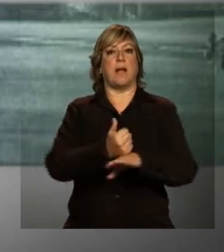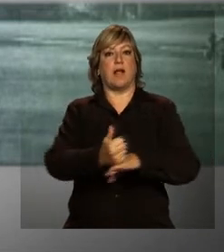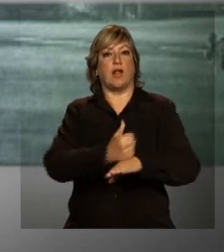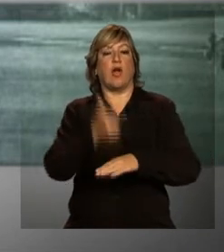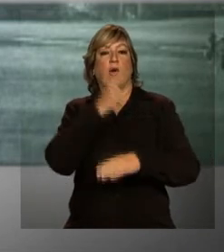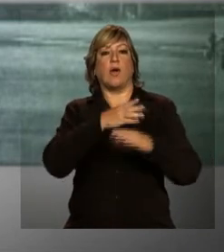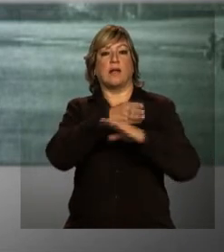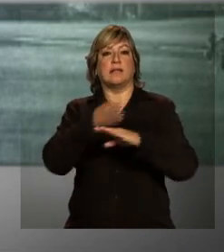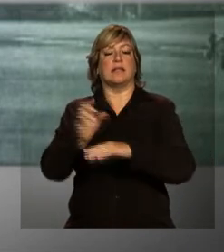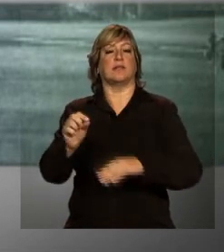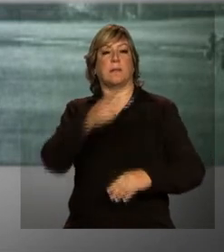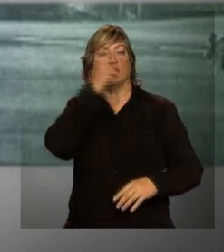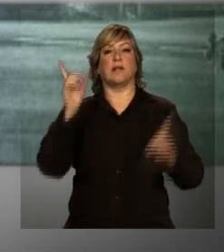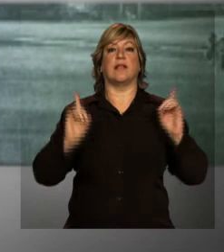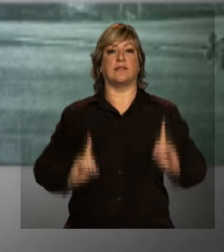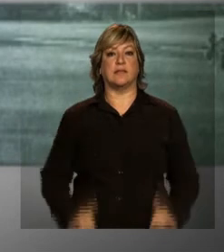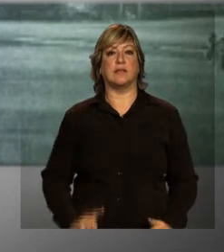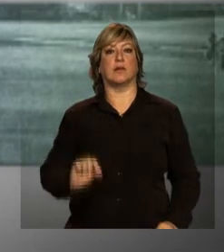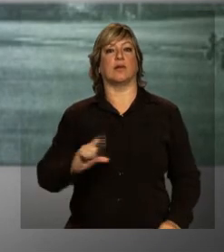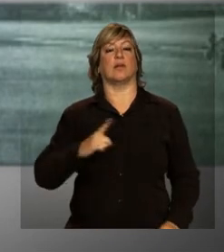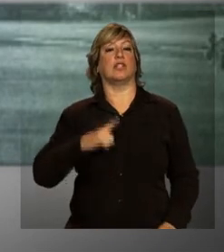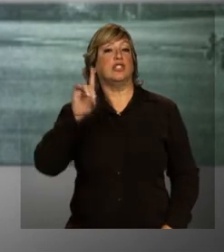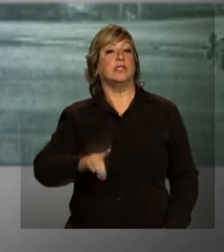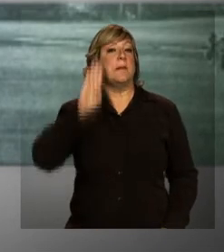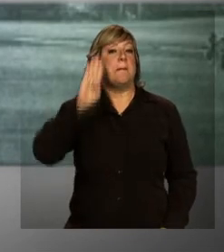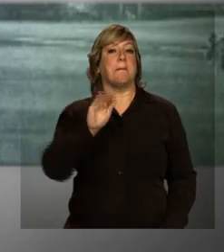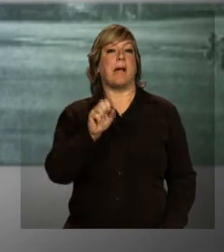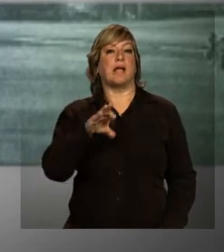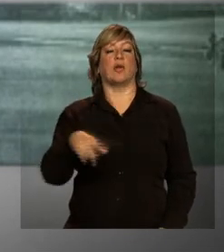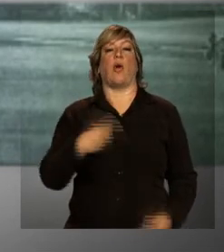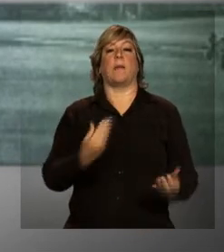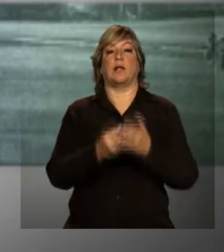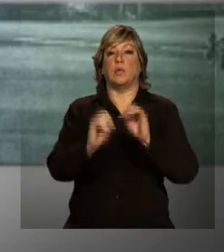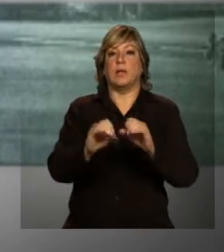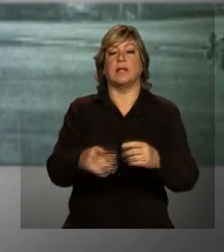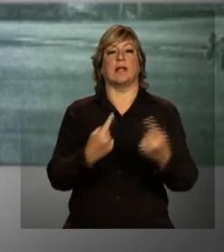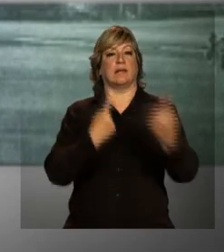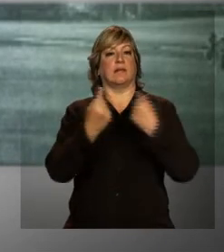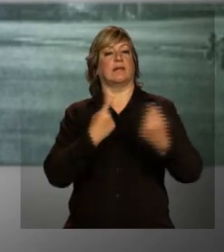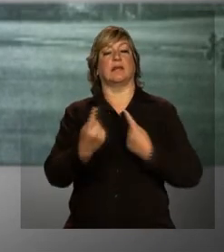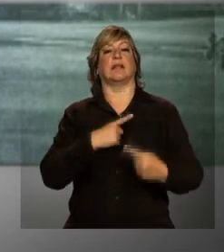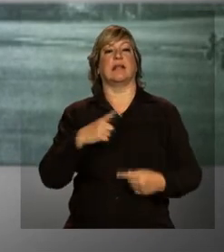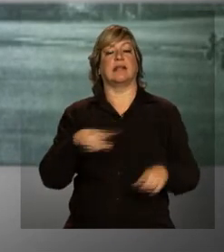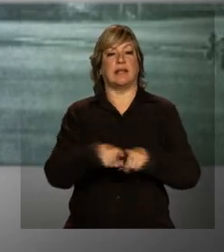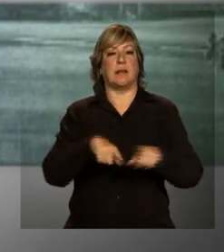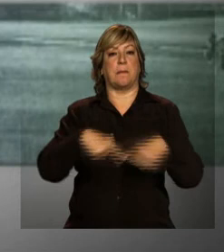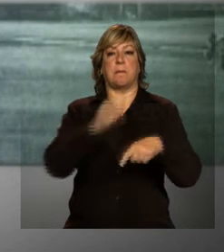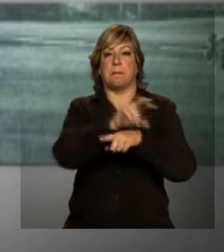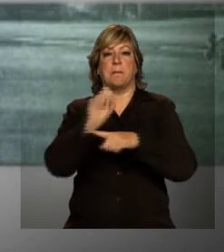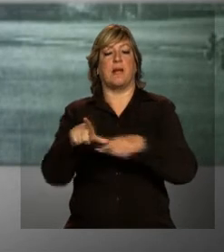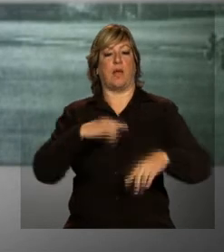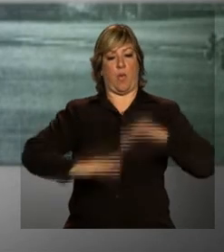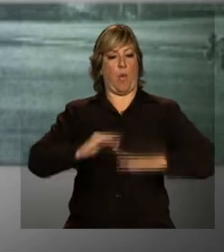o acesso das pessoas com deficiência aos direitos básicos, como educação, transporte, mercado de trabalho,